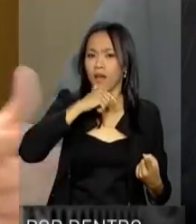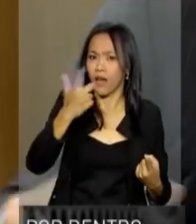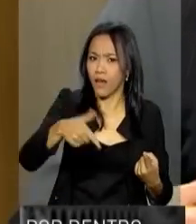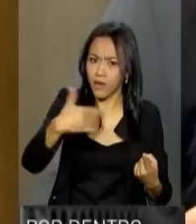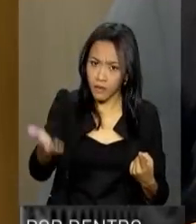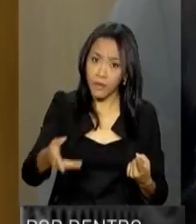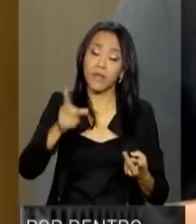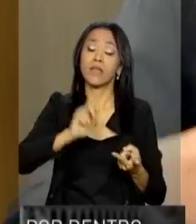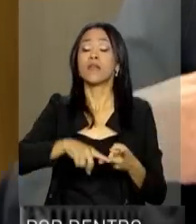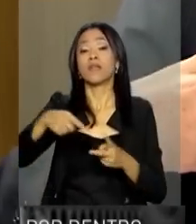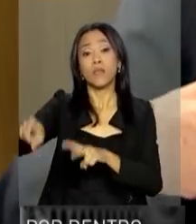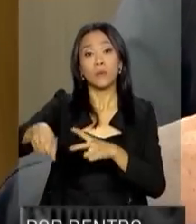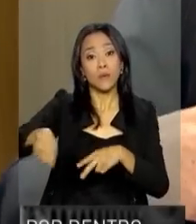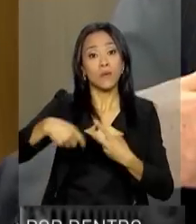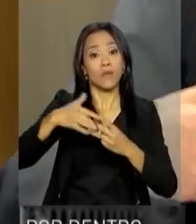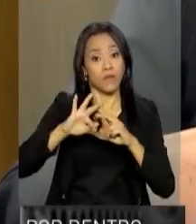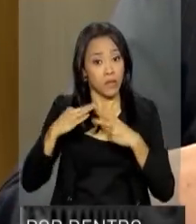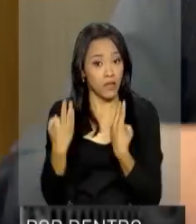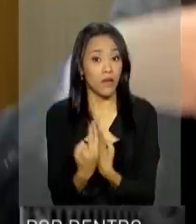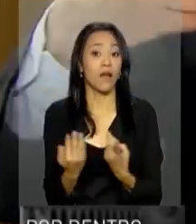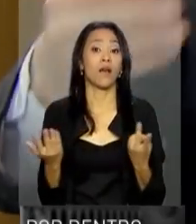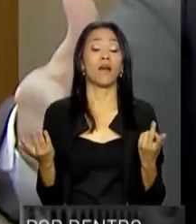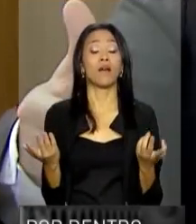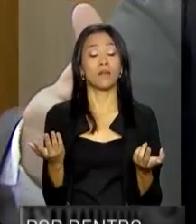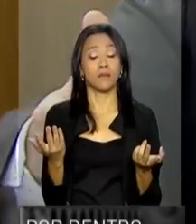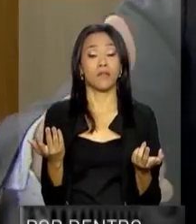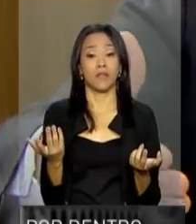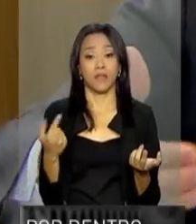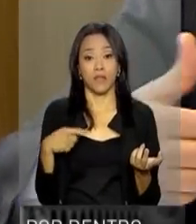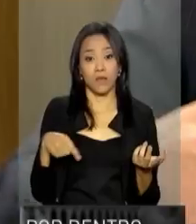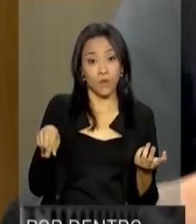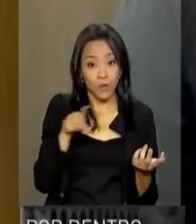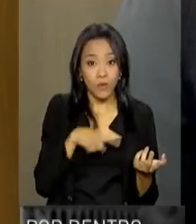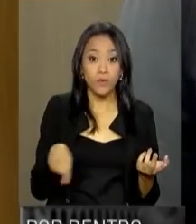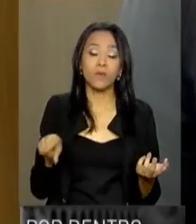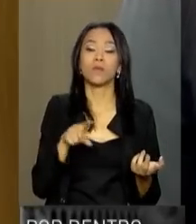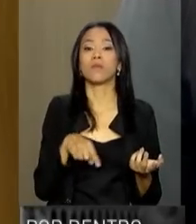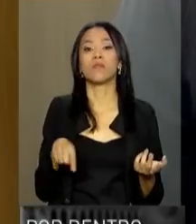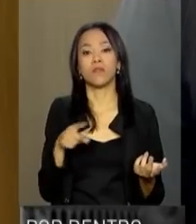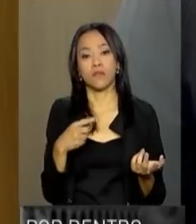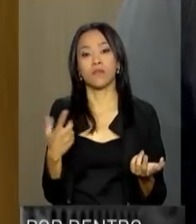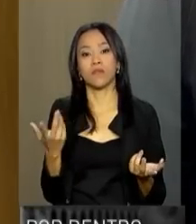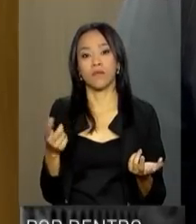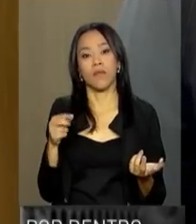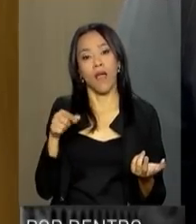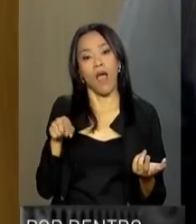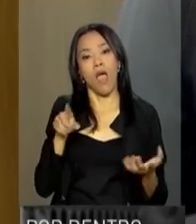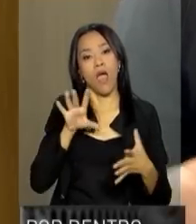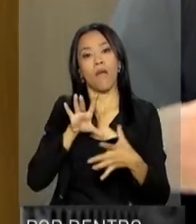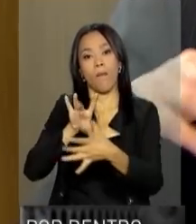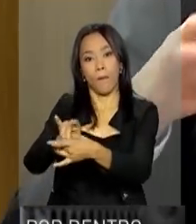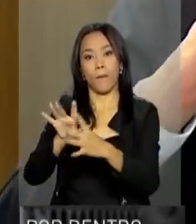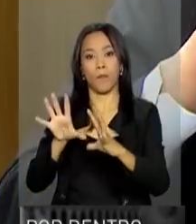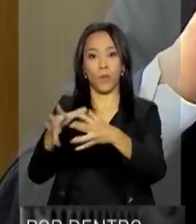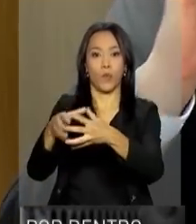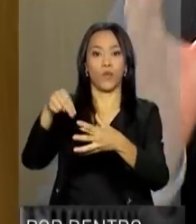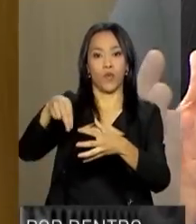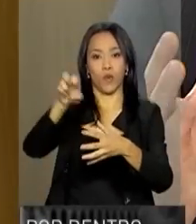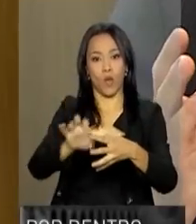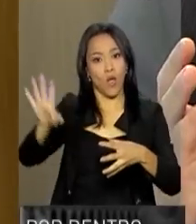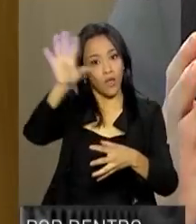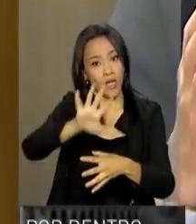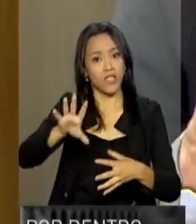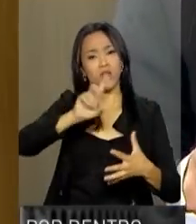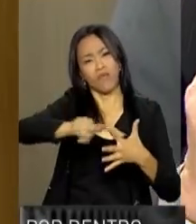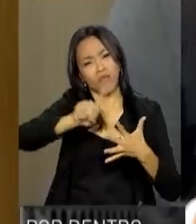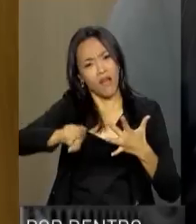essa parte da agricultura familiar entra é muito muito fortemente no semiárido nordestino né então nós temos é um conjunto